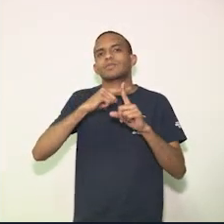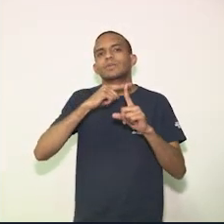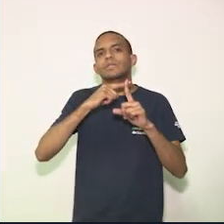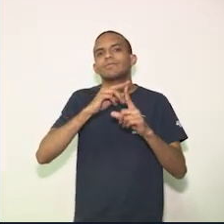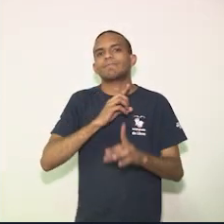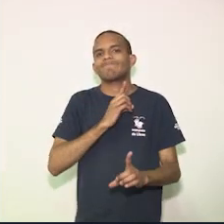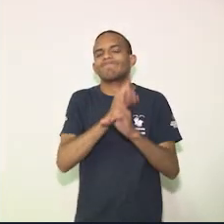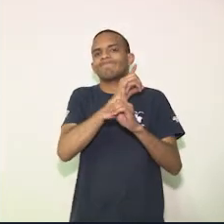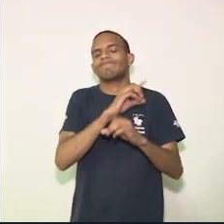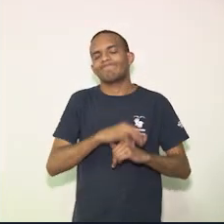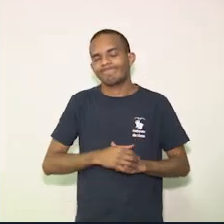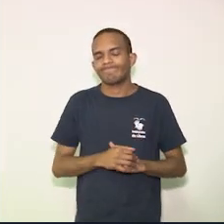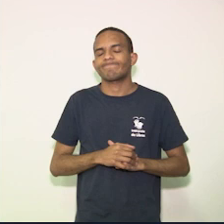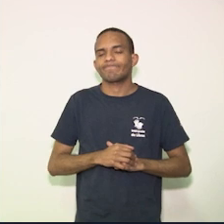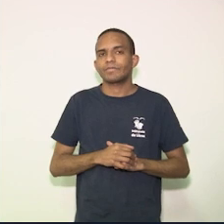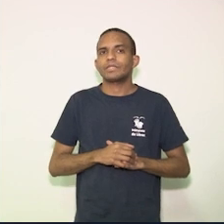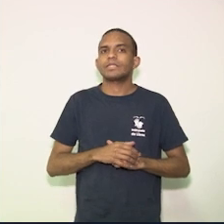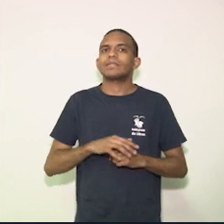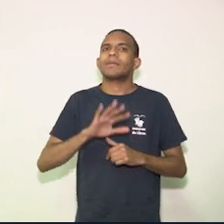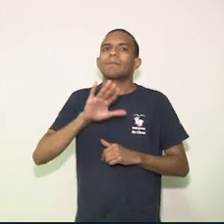positivas, o que significa